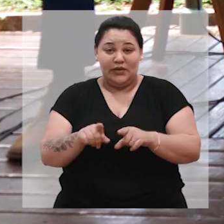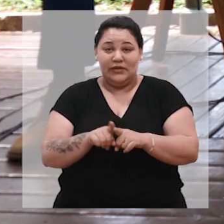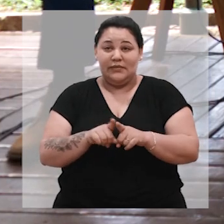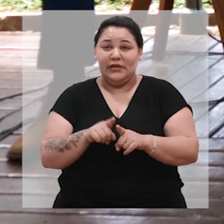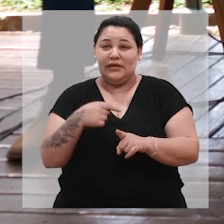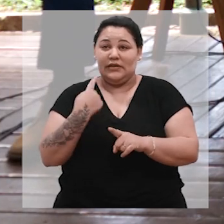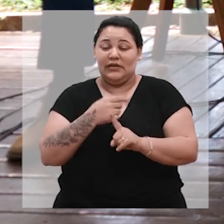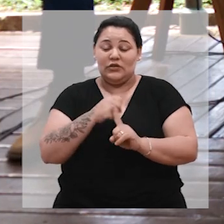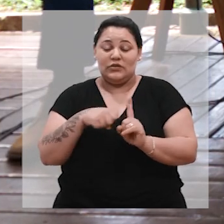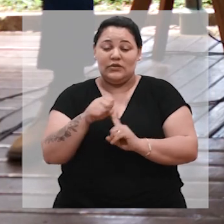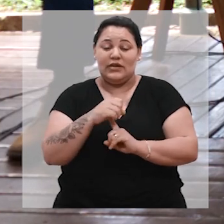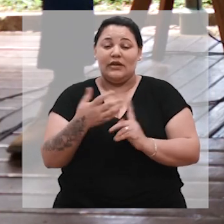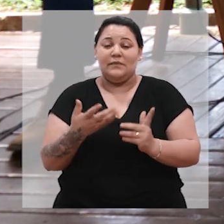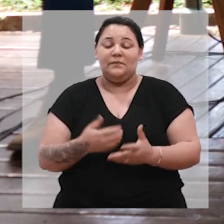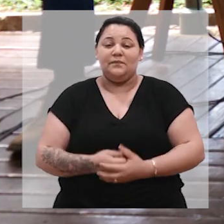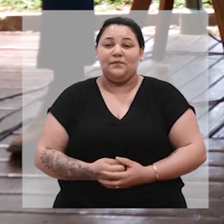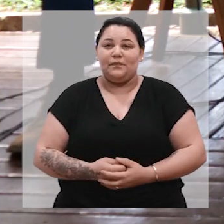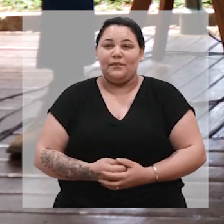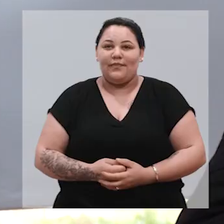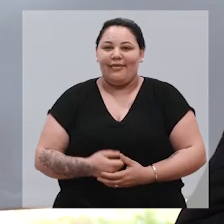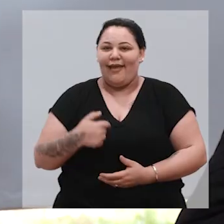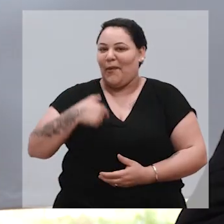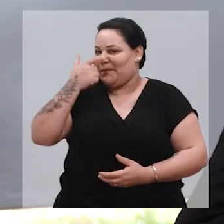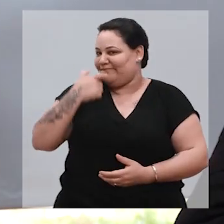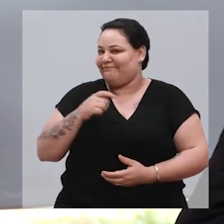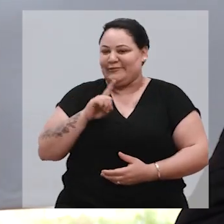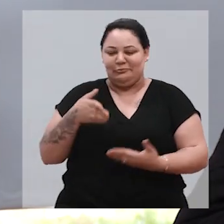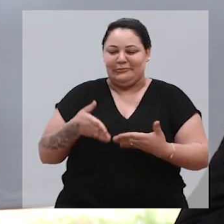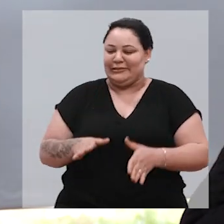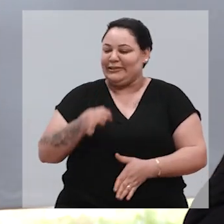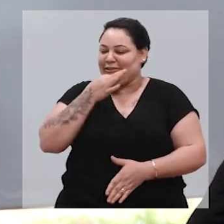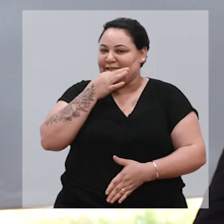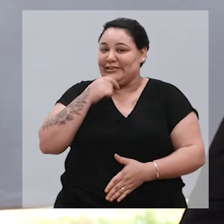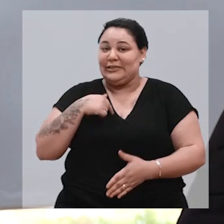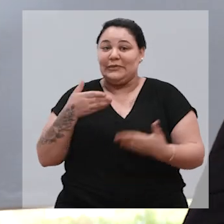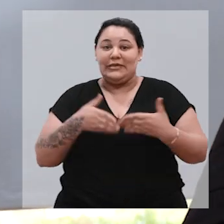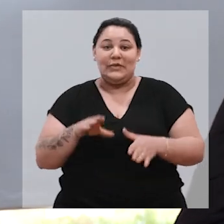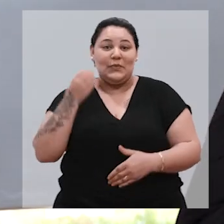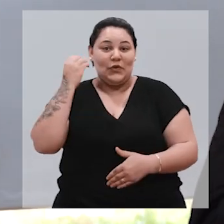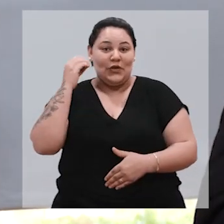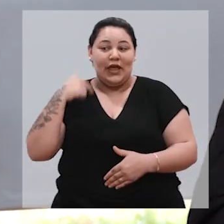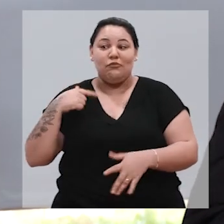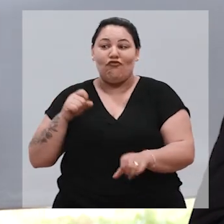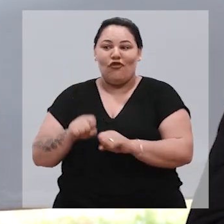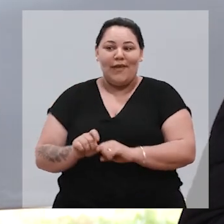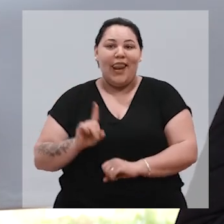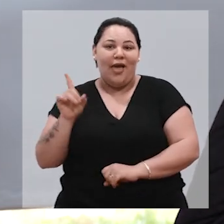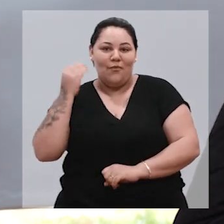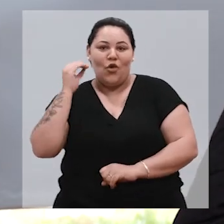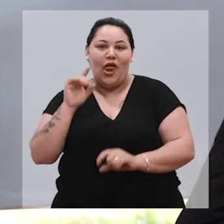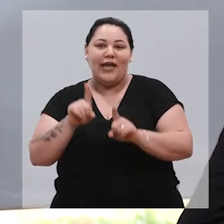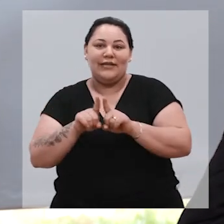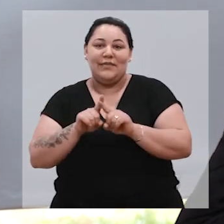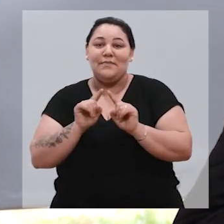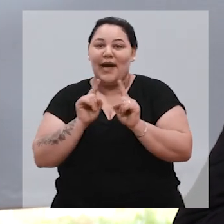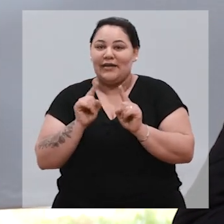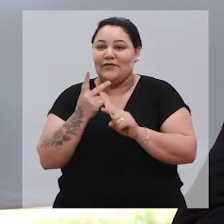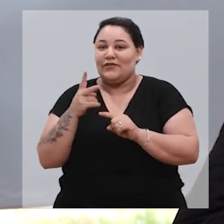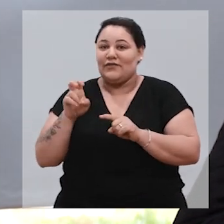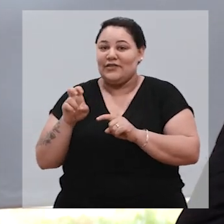acompanha esse grande evento da nossa sociedade? Bom, eu não sou caxiense, né? Sou de Porto Alegre, me formei